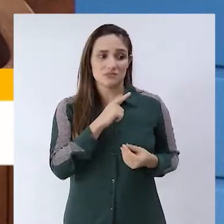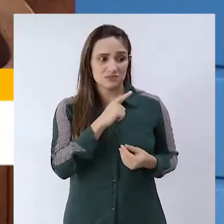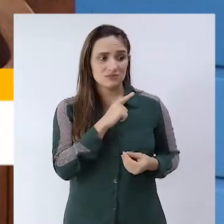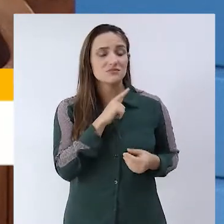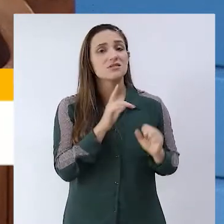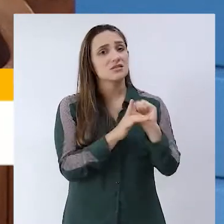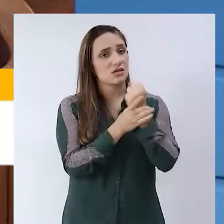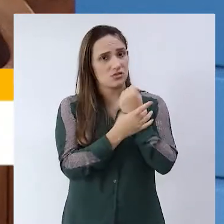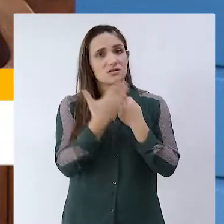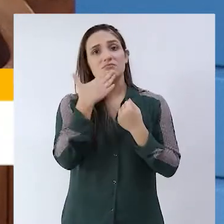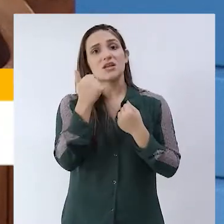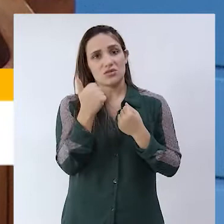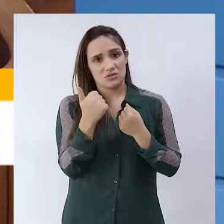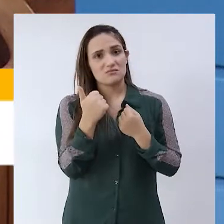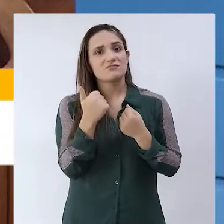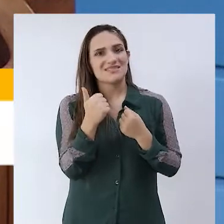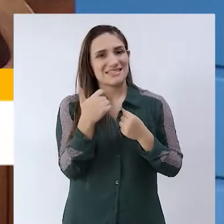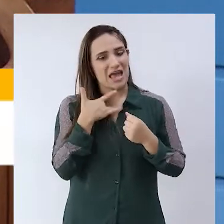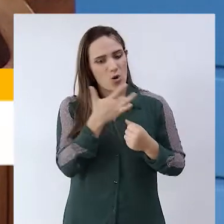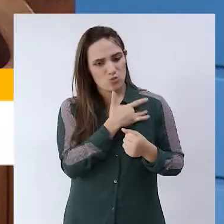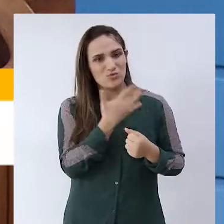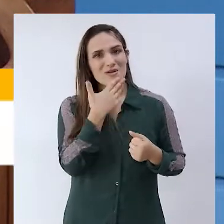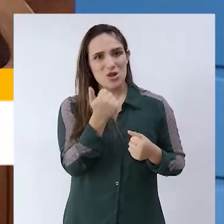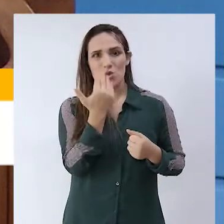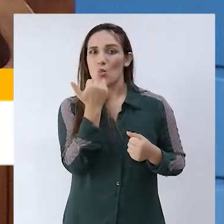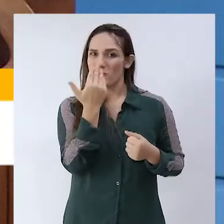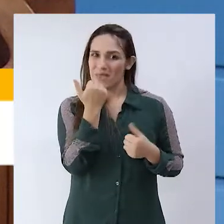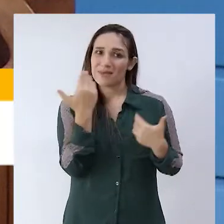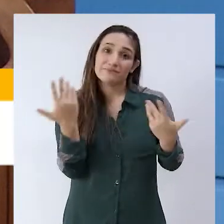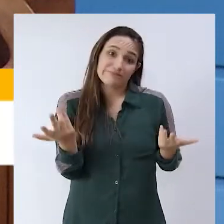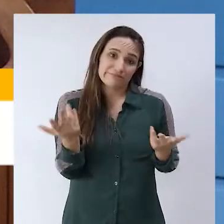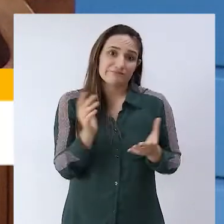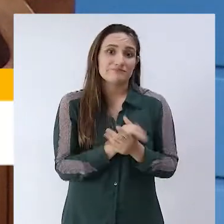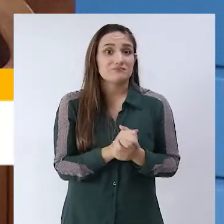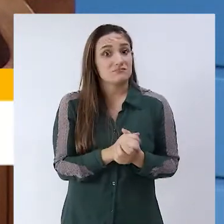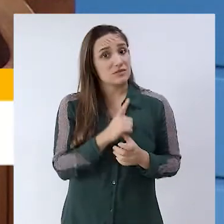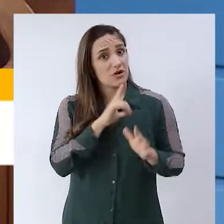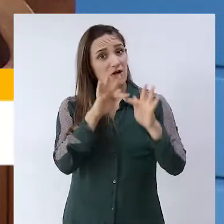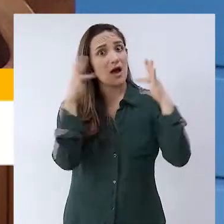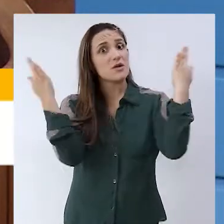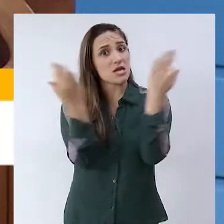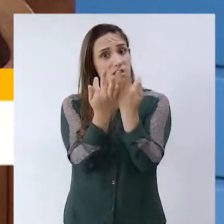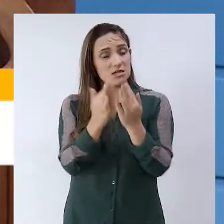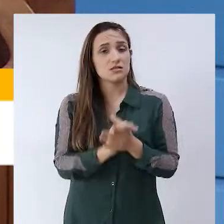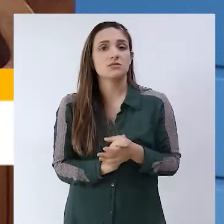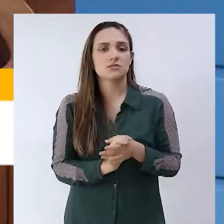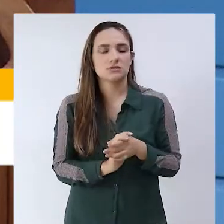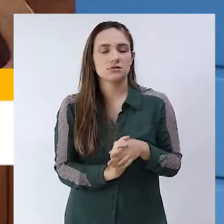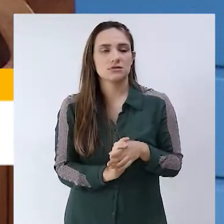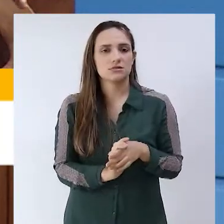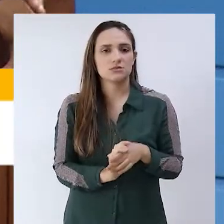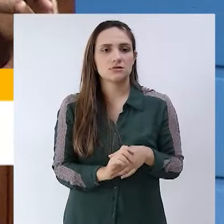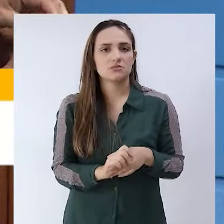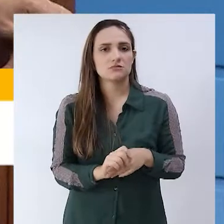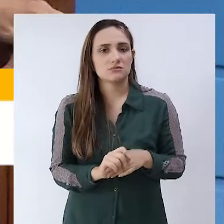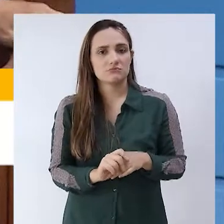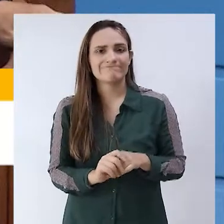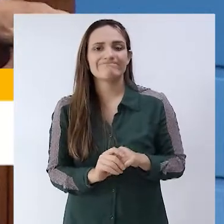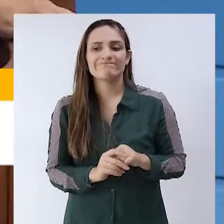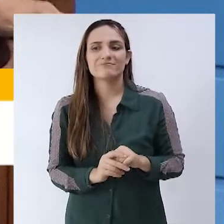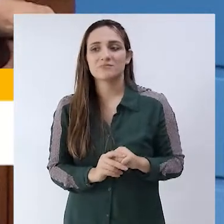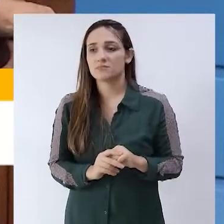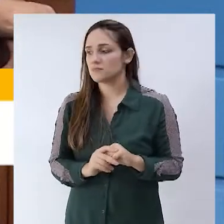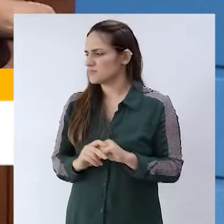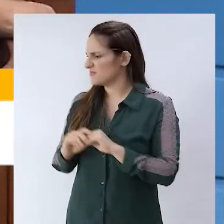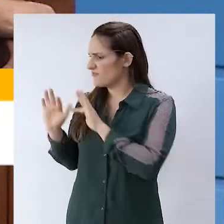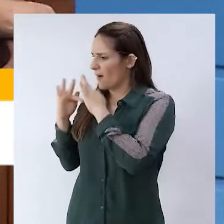uma proteção, uma segurança alimentar. E eram ali famílias que se